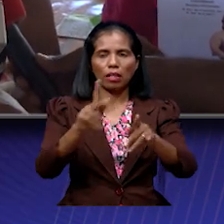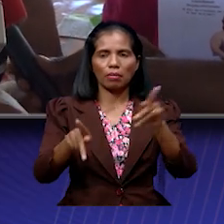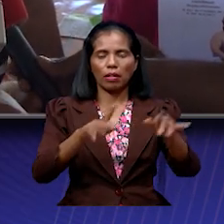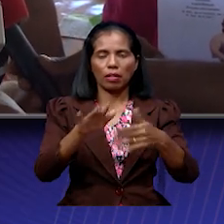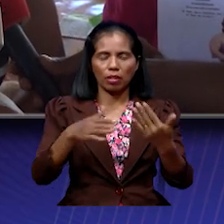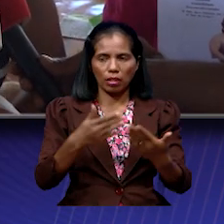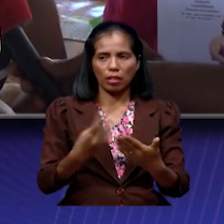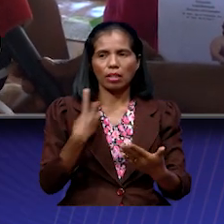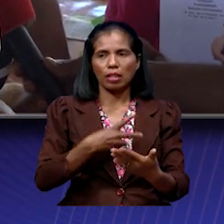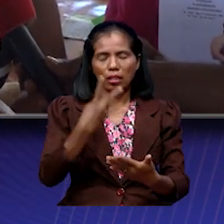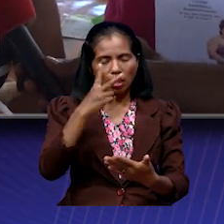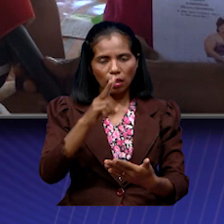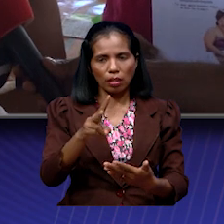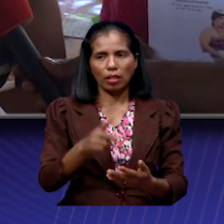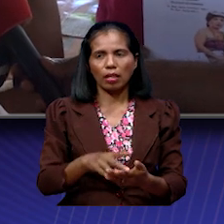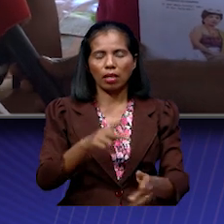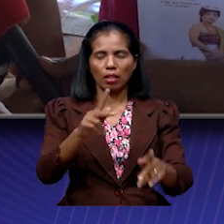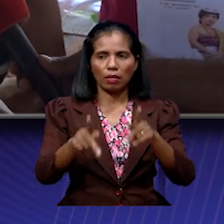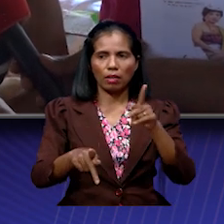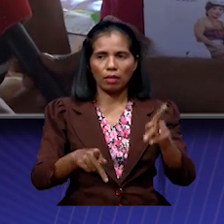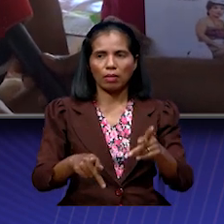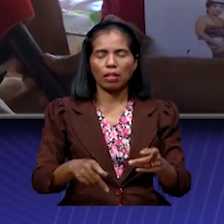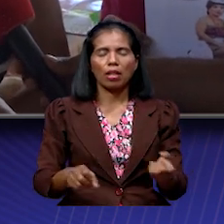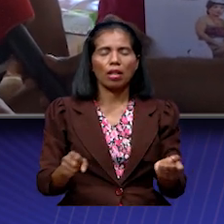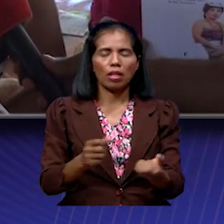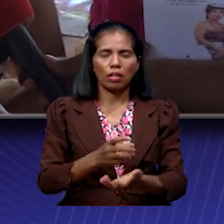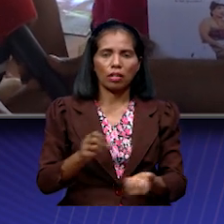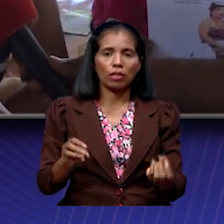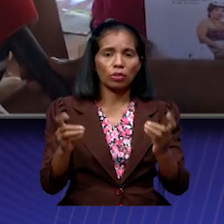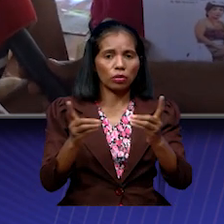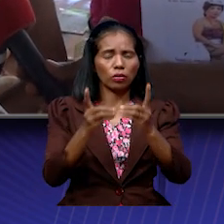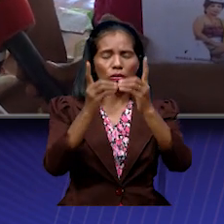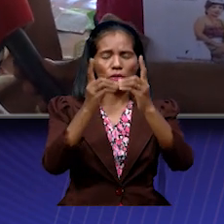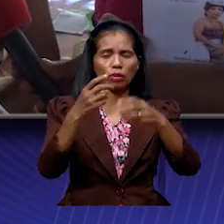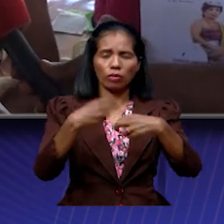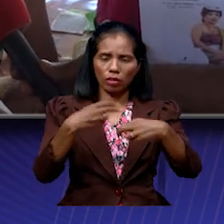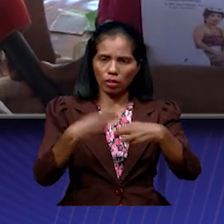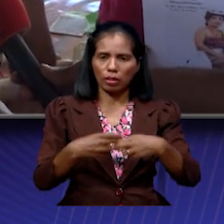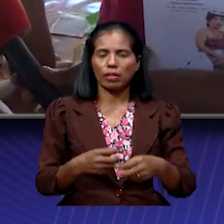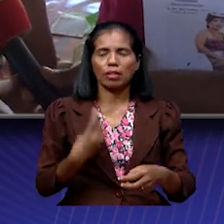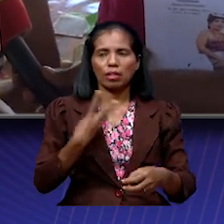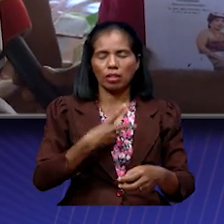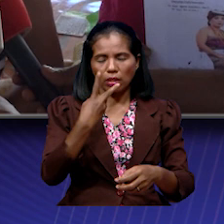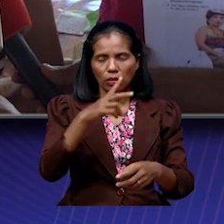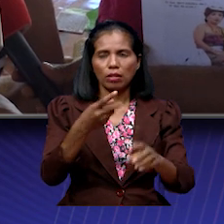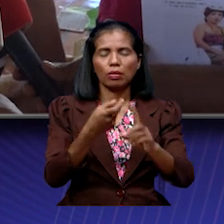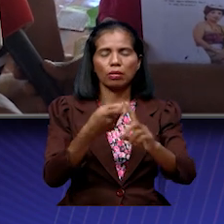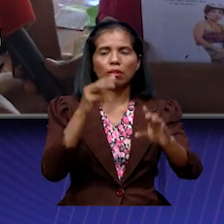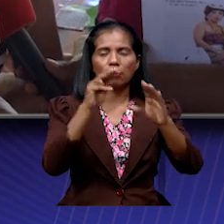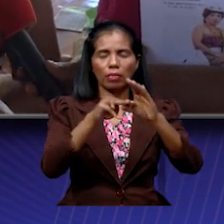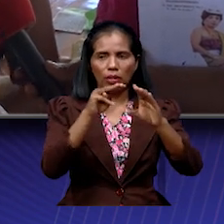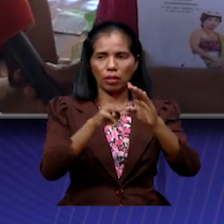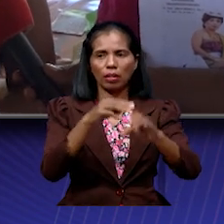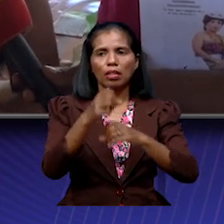itare katak durante ne, povo enfrenta situação de difícil tebes, e terei se parte mercadoria, né, porque